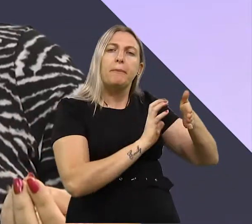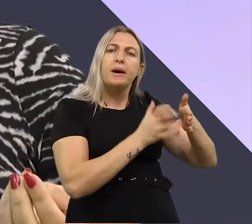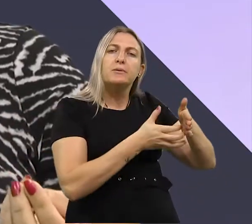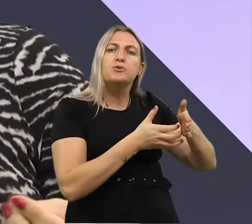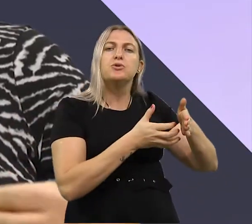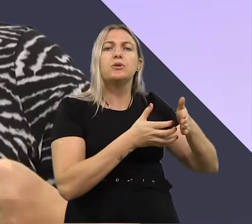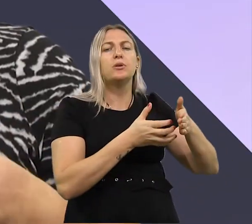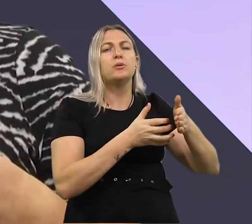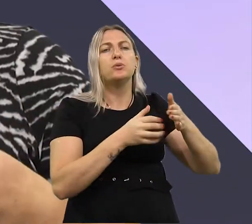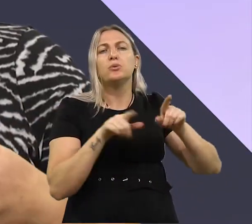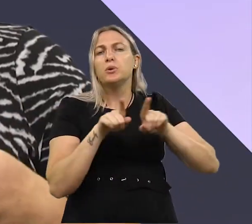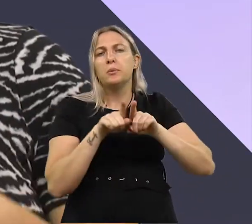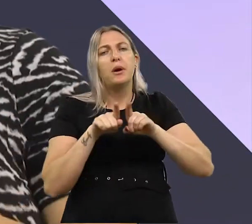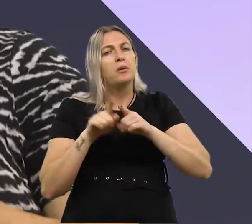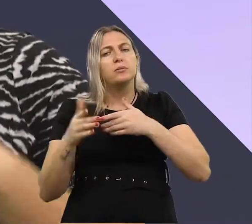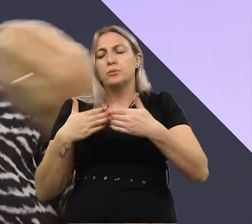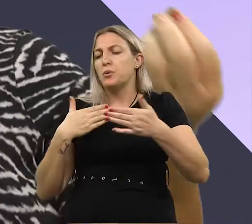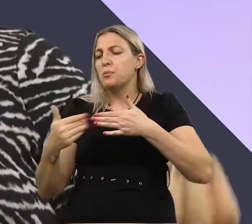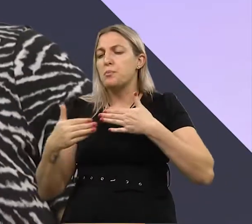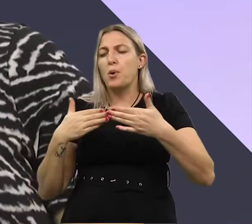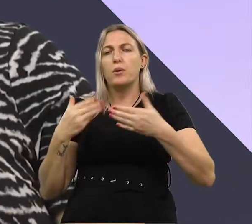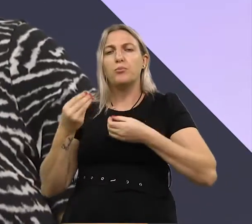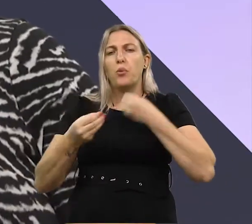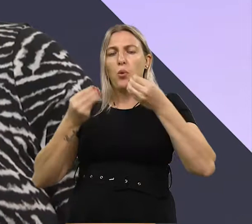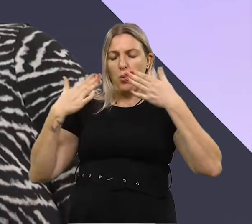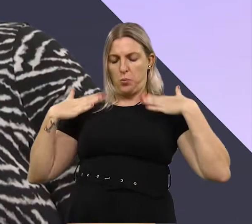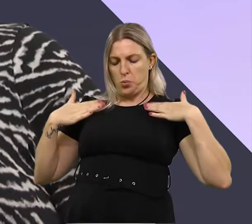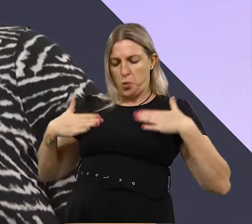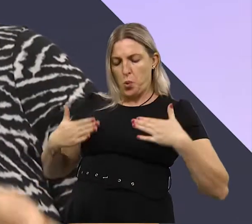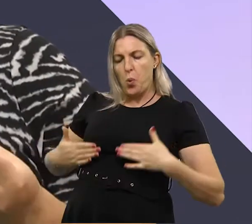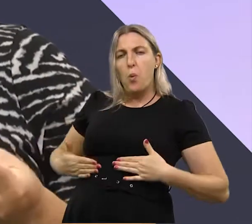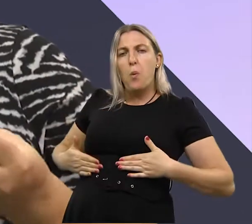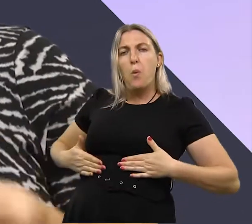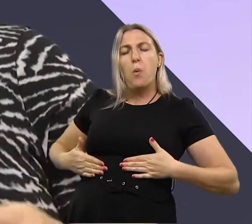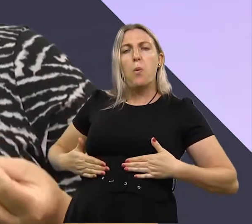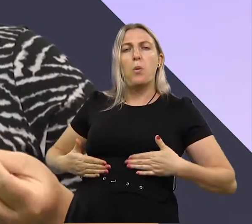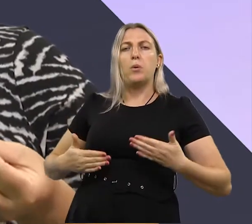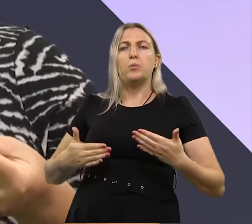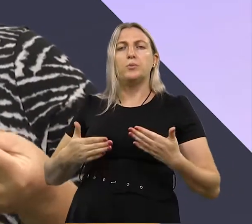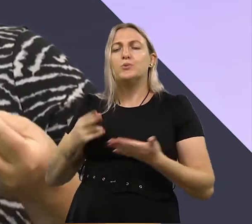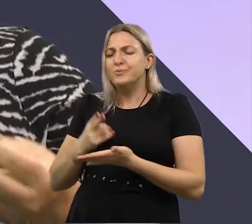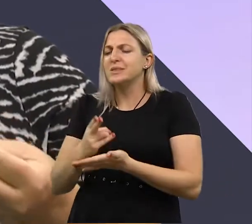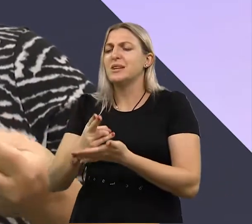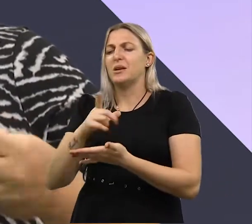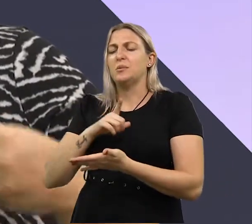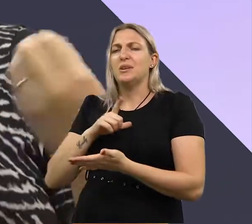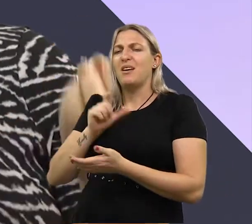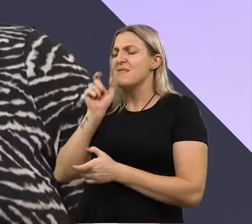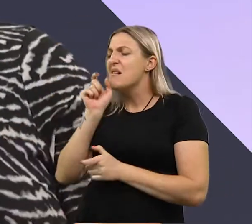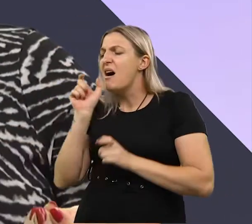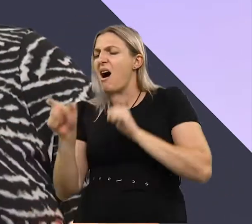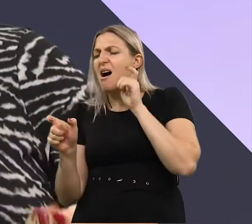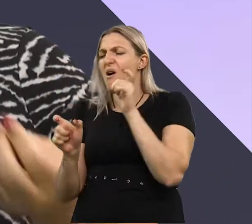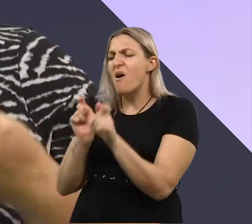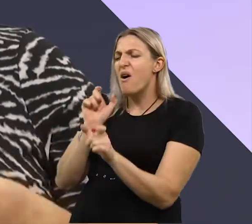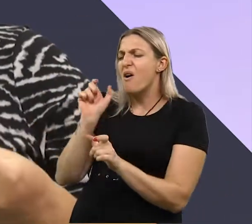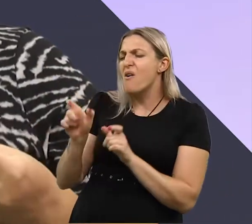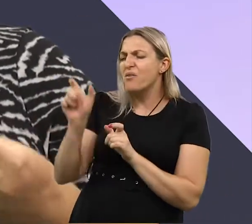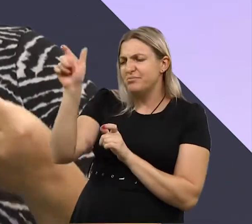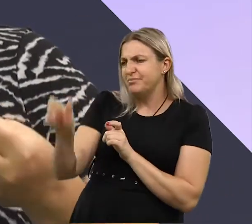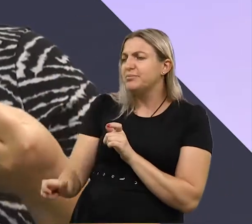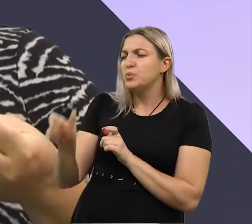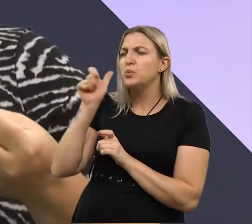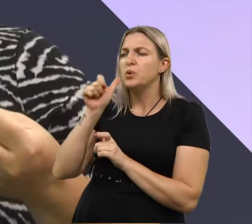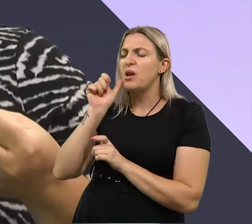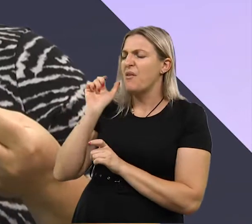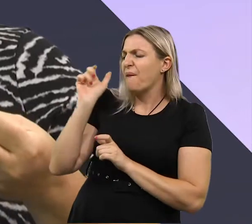que ela se encontra, independente do tipo físico que ela tenha, sempre essas ofensas pejorativas, né,